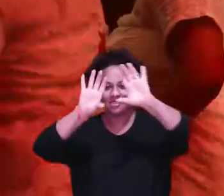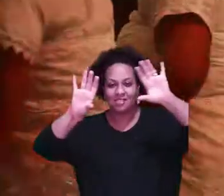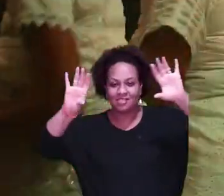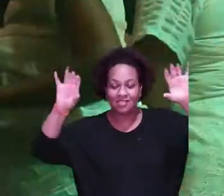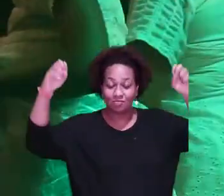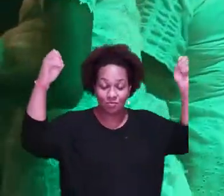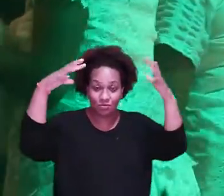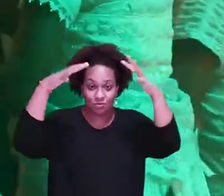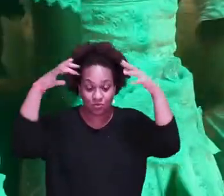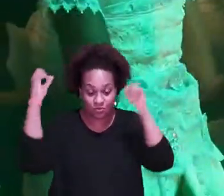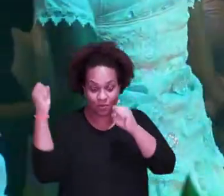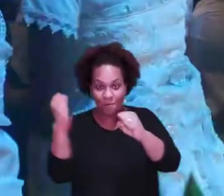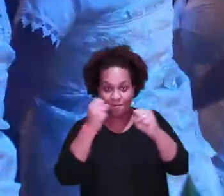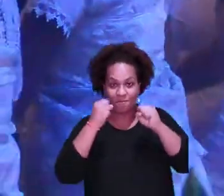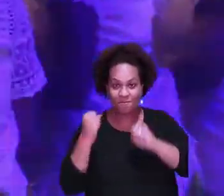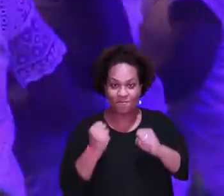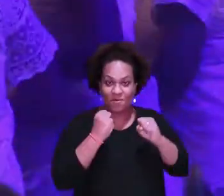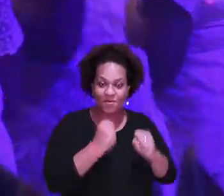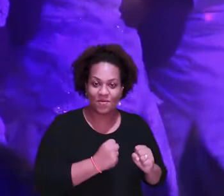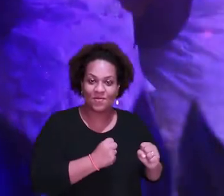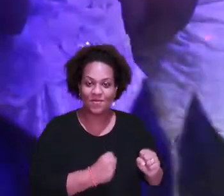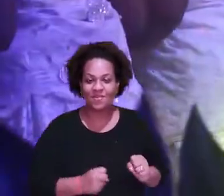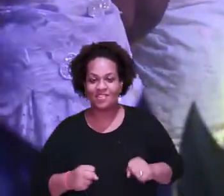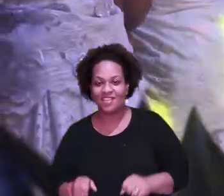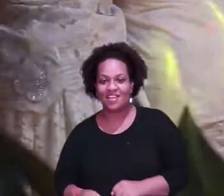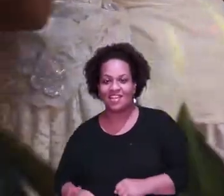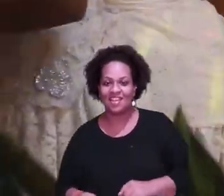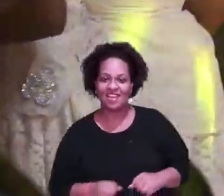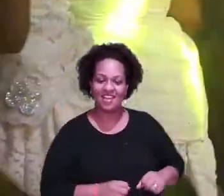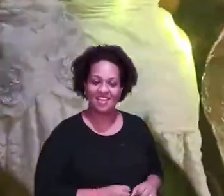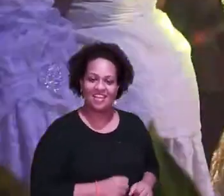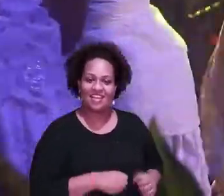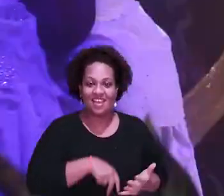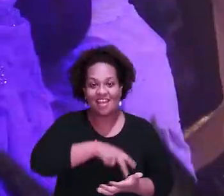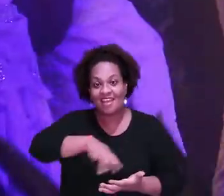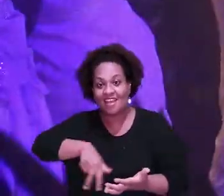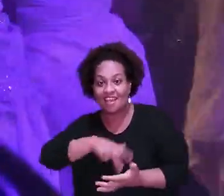raio que possa Hotel que reflete o seu poder olhar